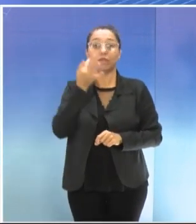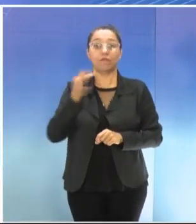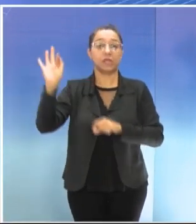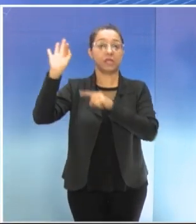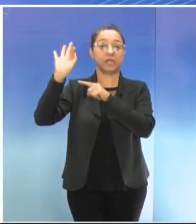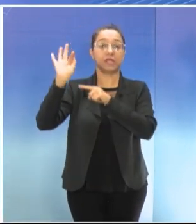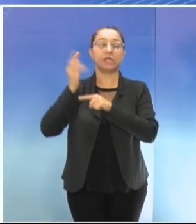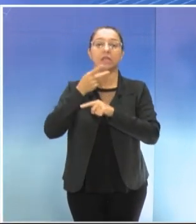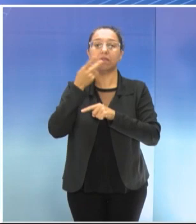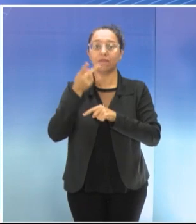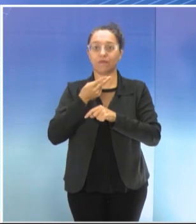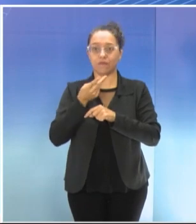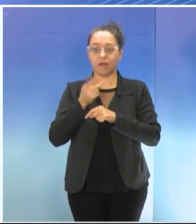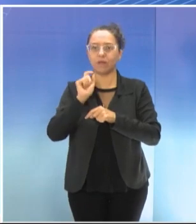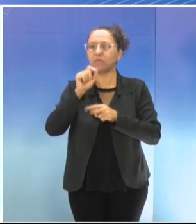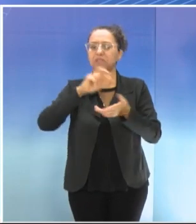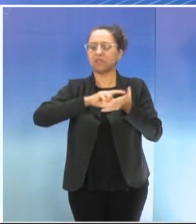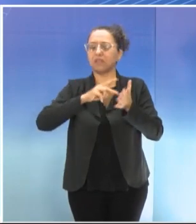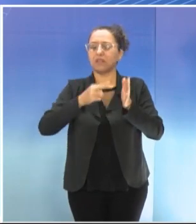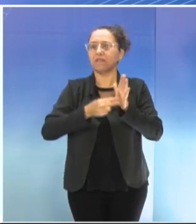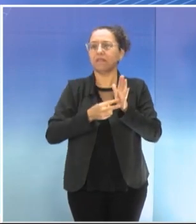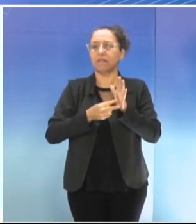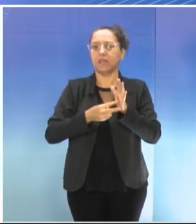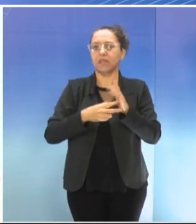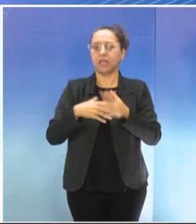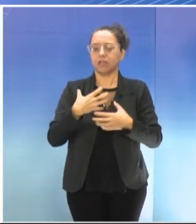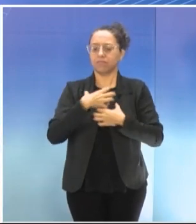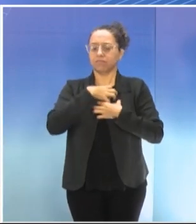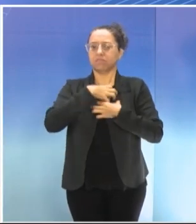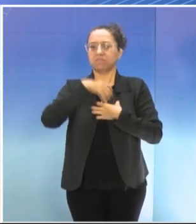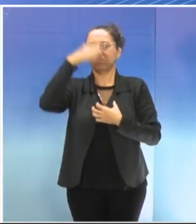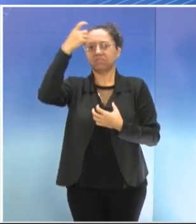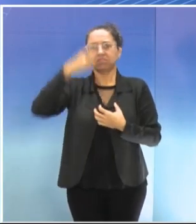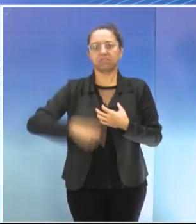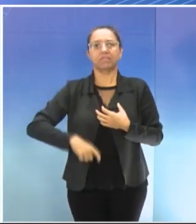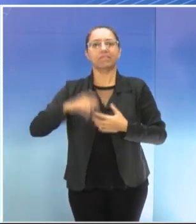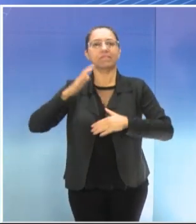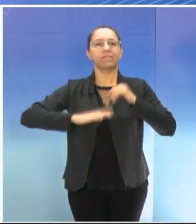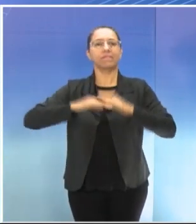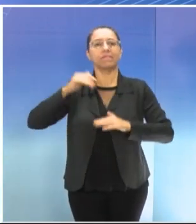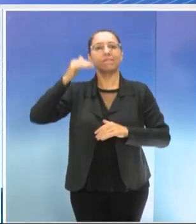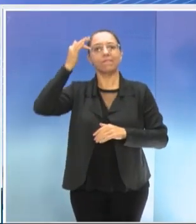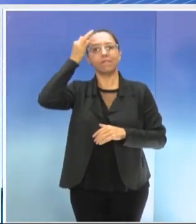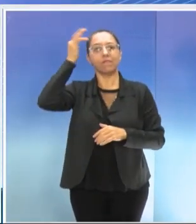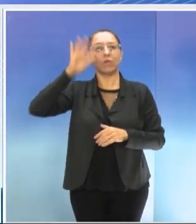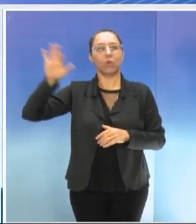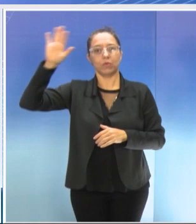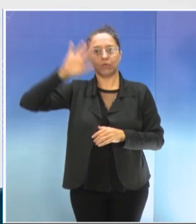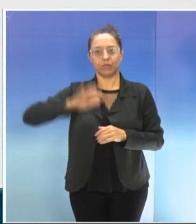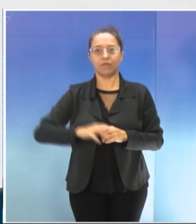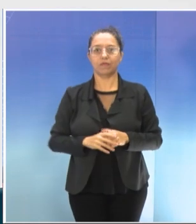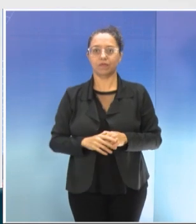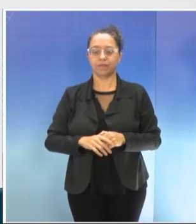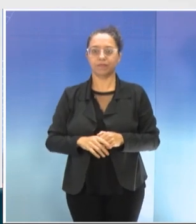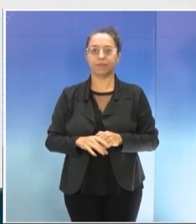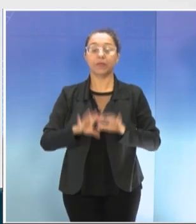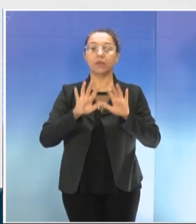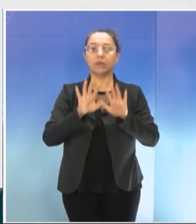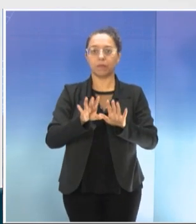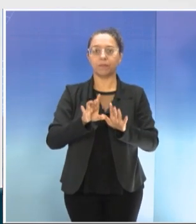sobre a indagação e sobre o que é ser filósofo. O texto apresenta aí um entendimento acerca